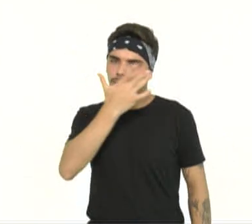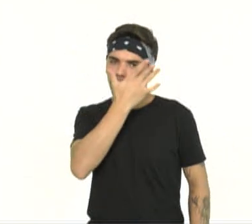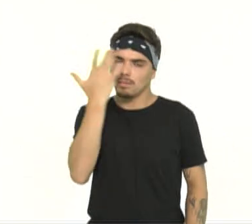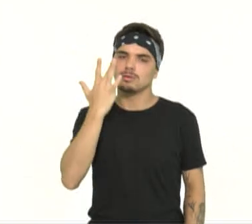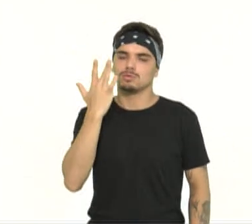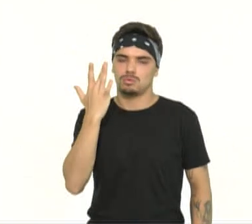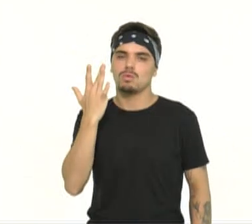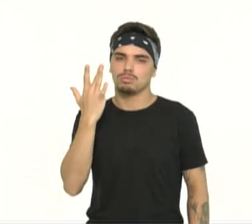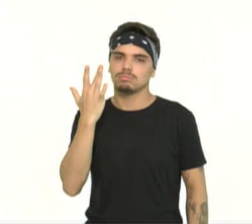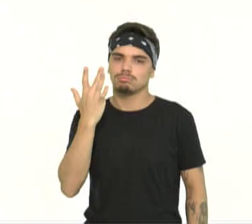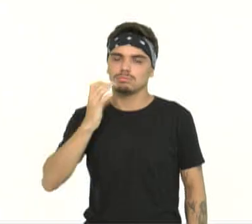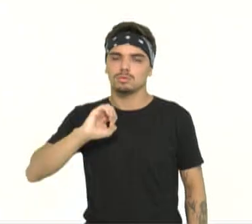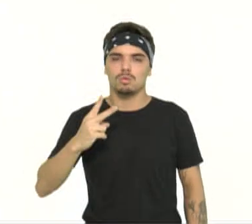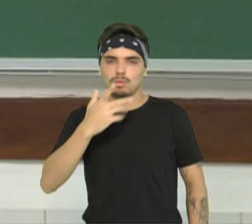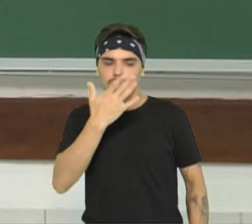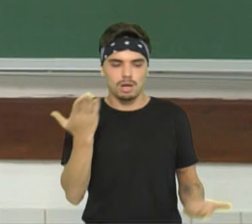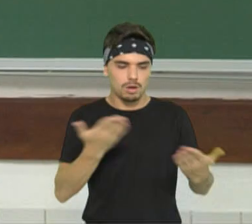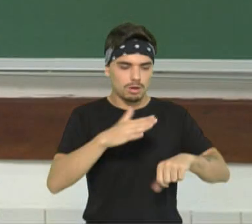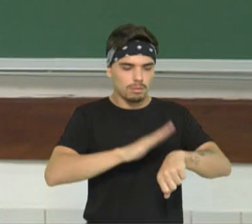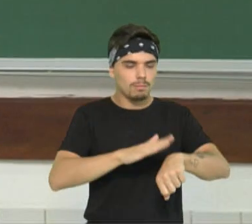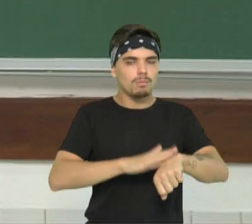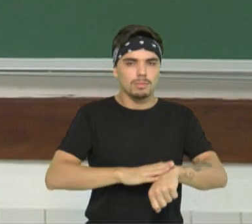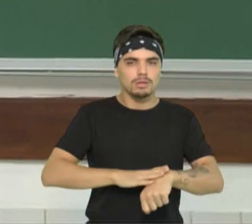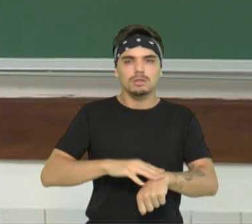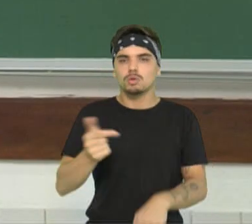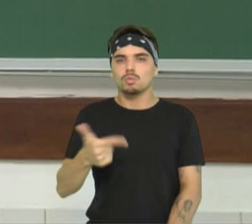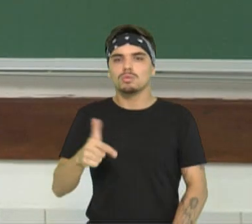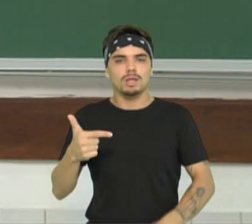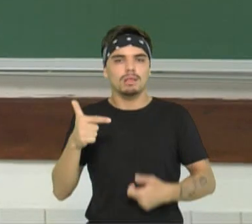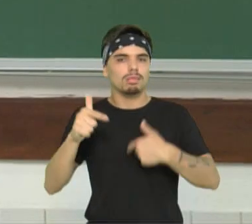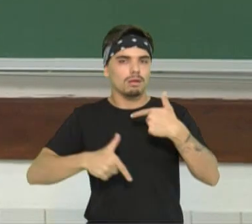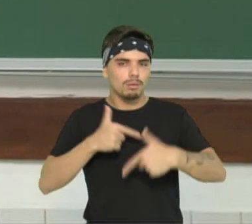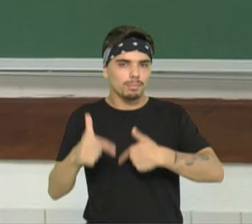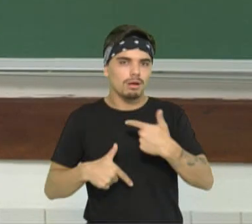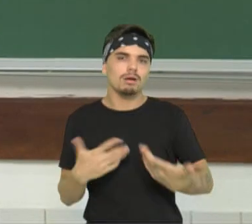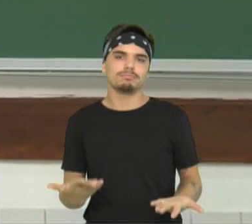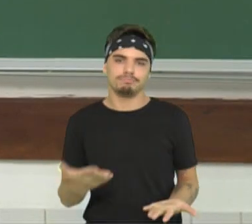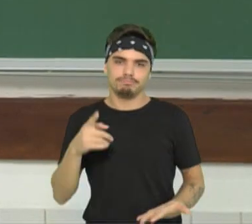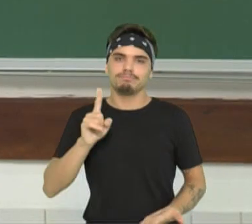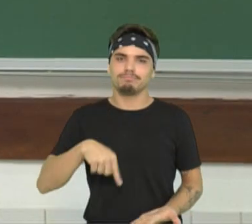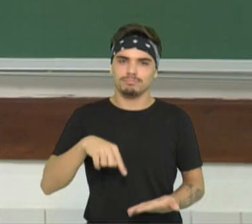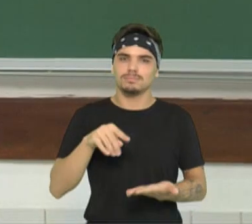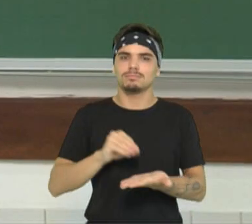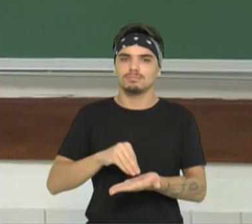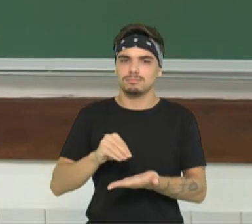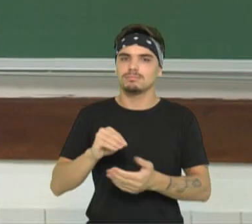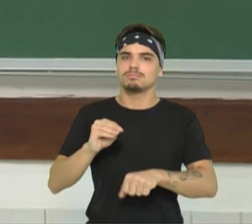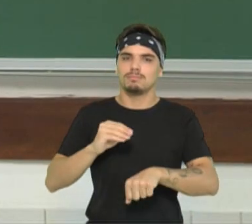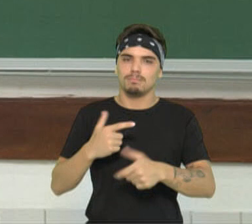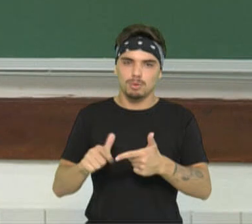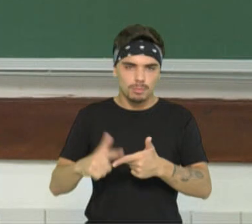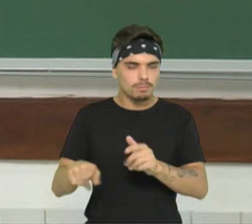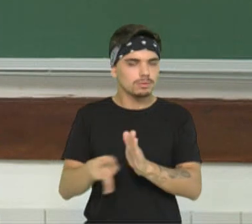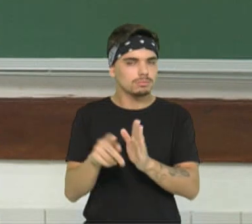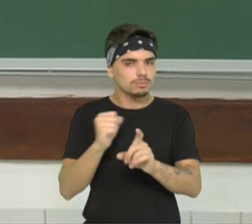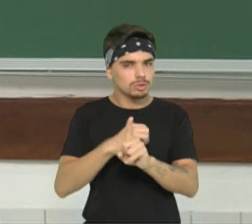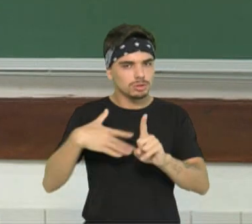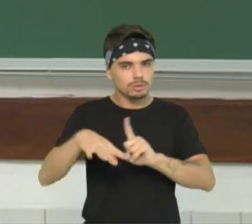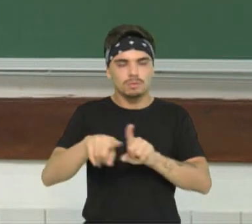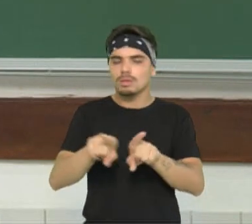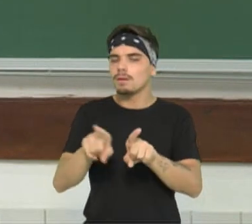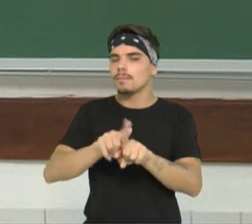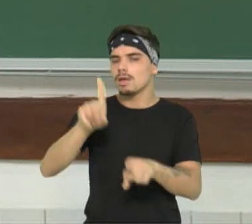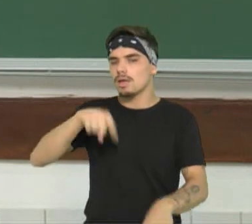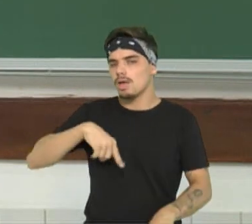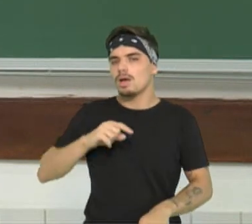pessoas que nesse momento estão sem o emprego? E também isso é um problema social e que é também